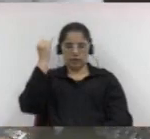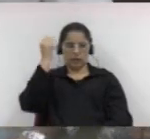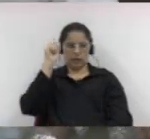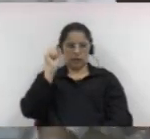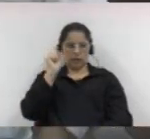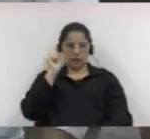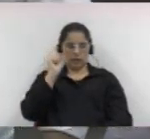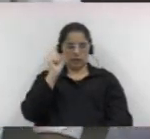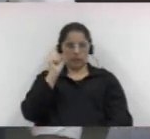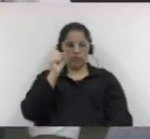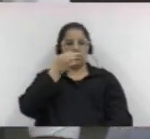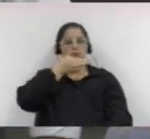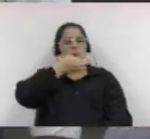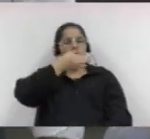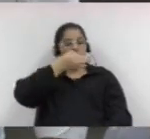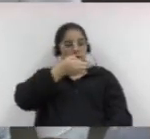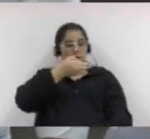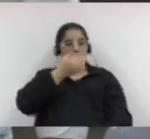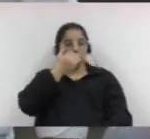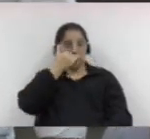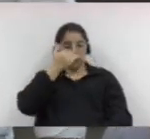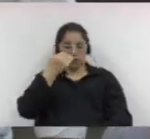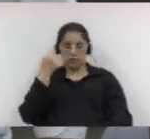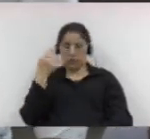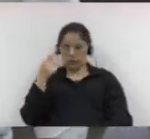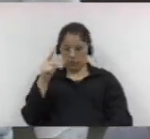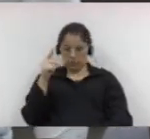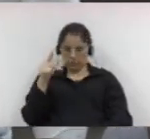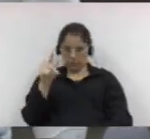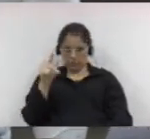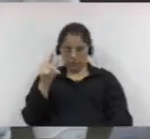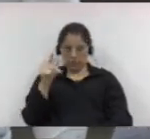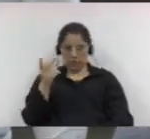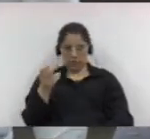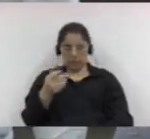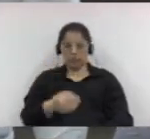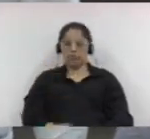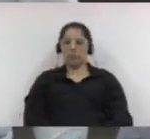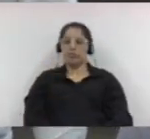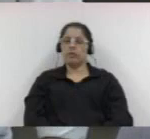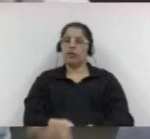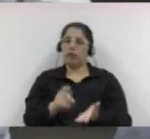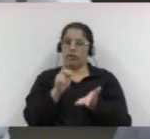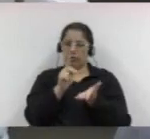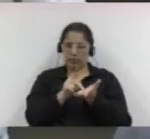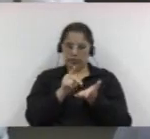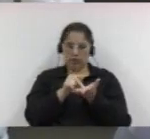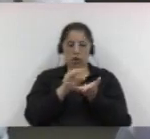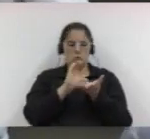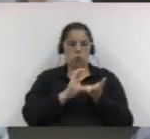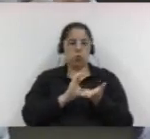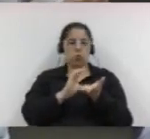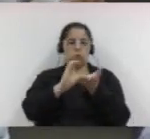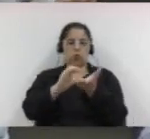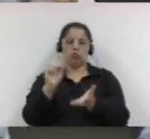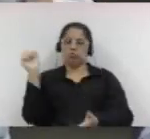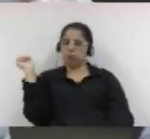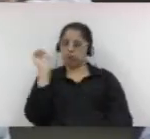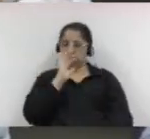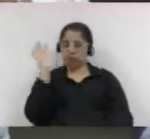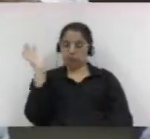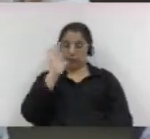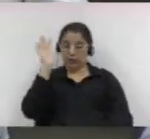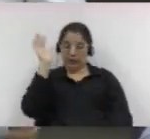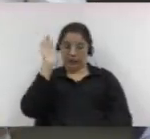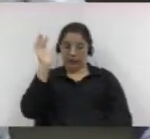essa colocação de Vossa Excelência. De fato, ali foi investido um valor exuberante, obviamente só quem